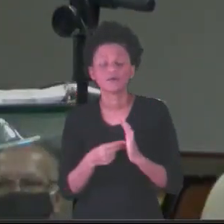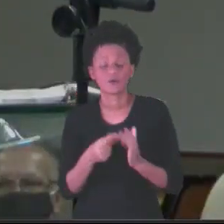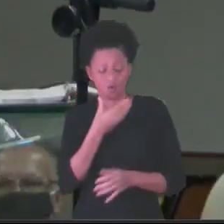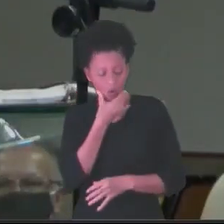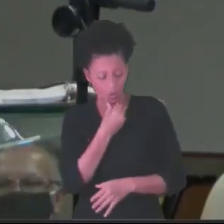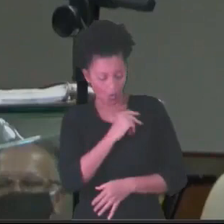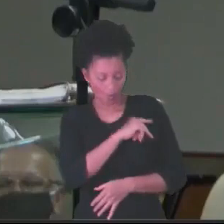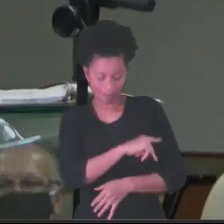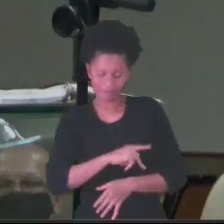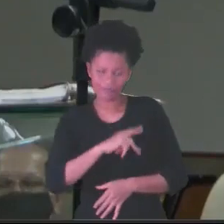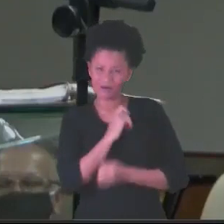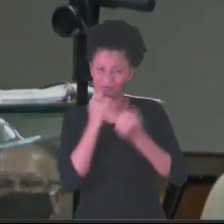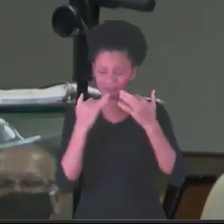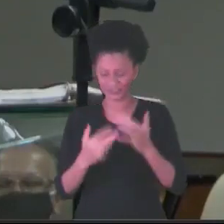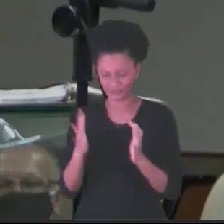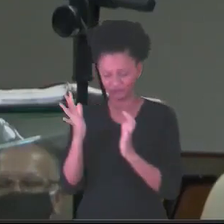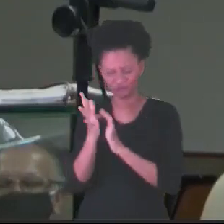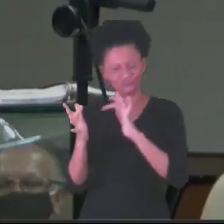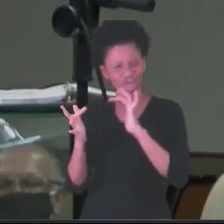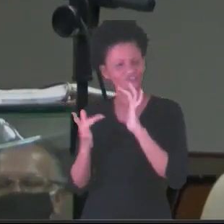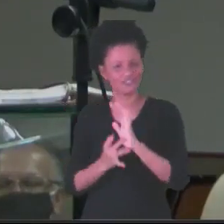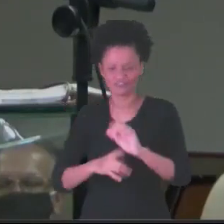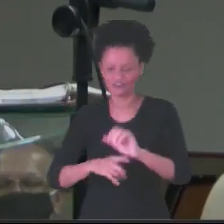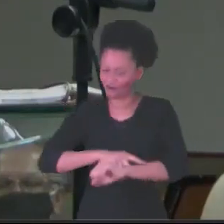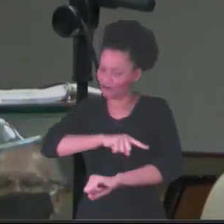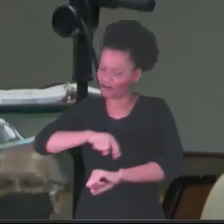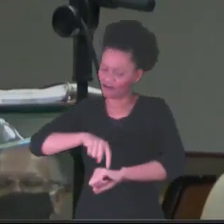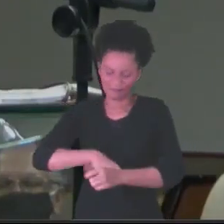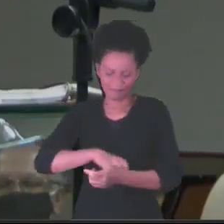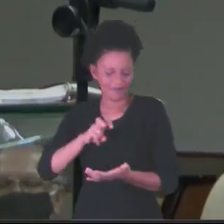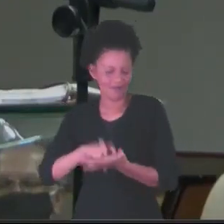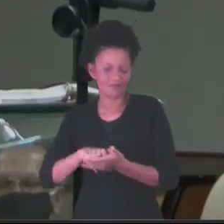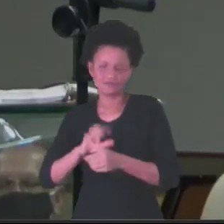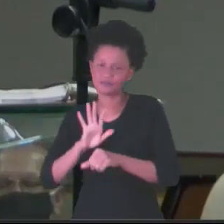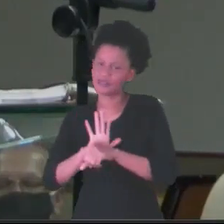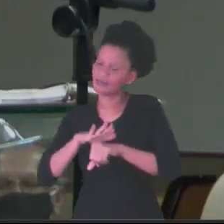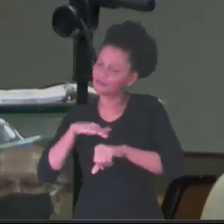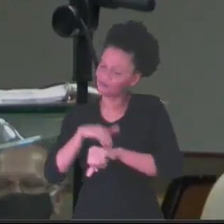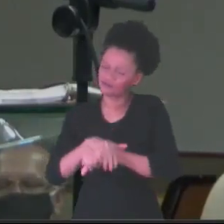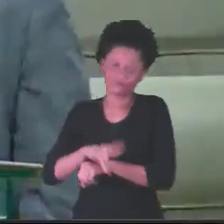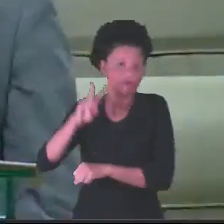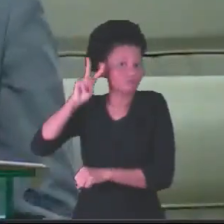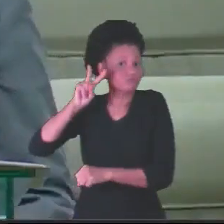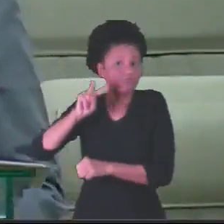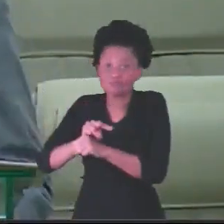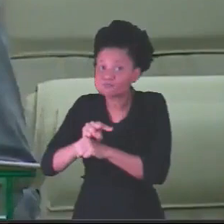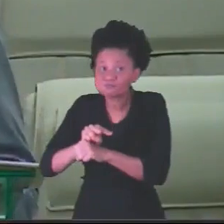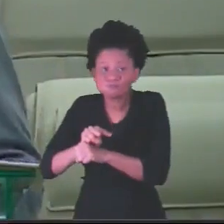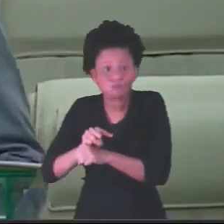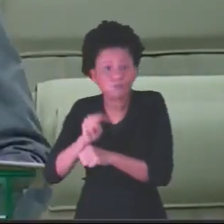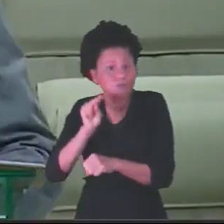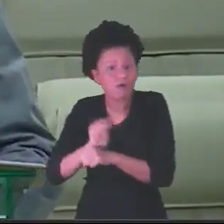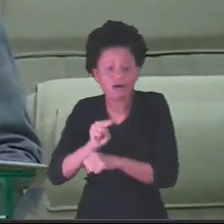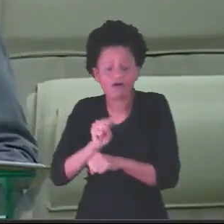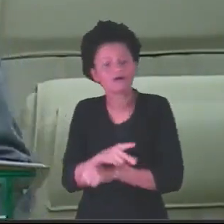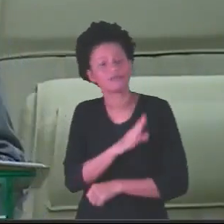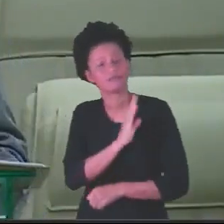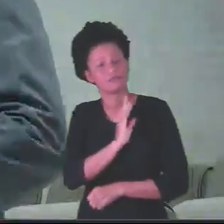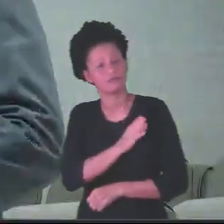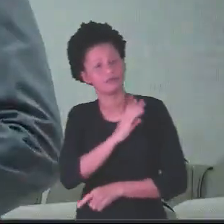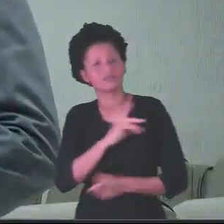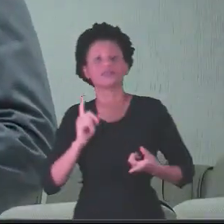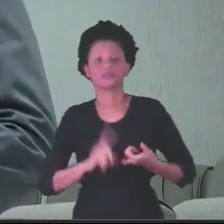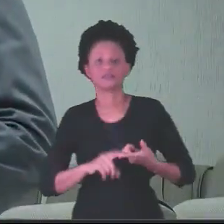sentinela guardando os nossos corações e os nossos